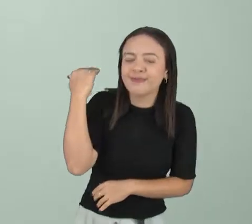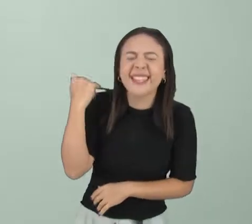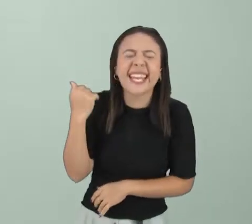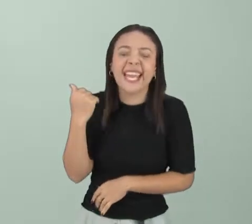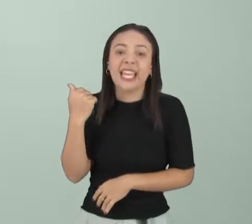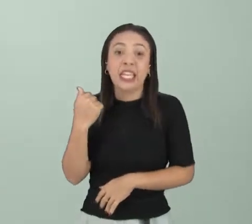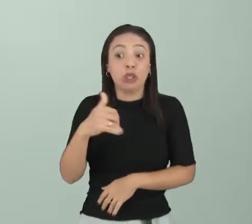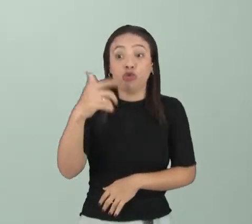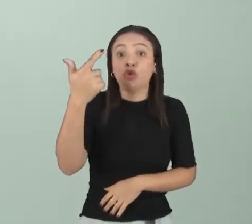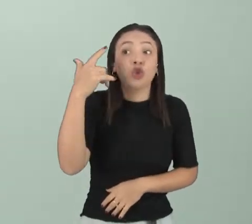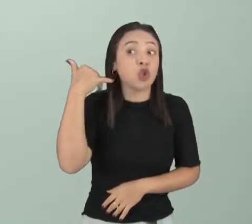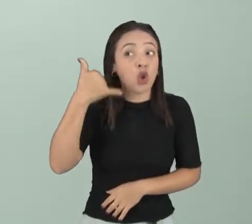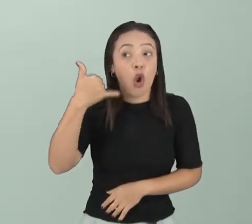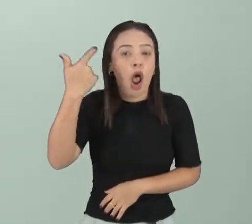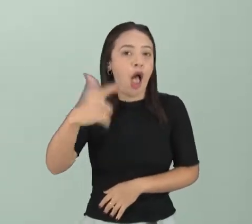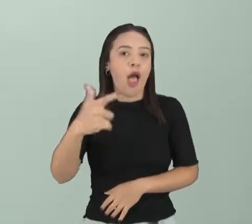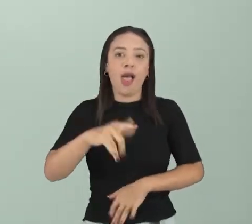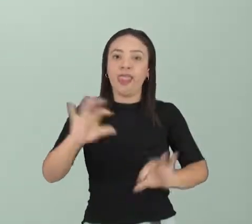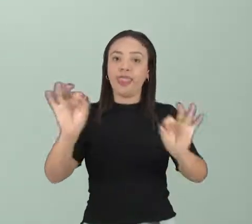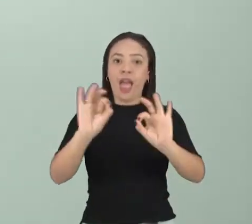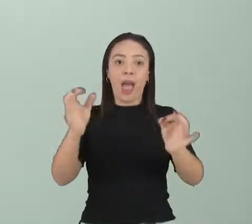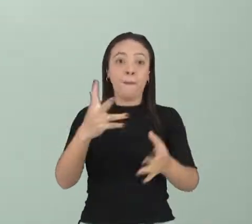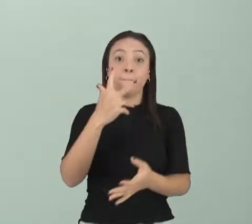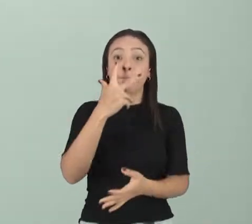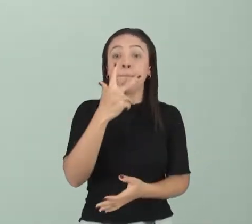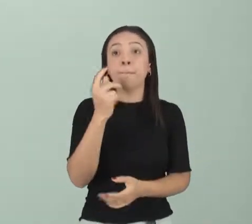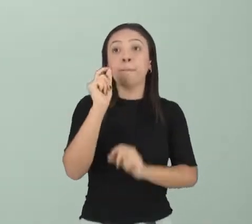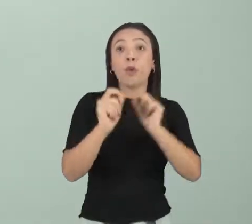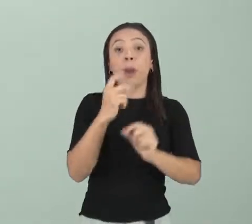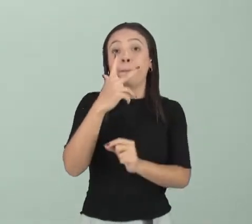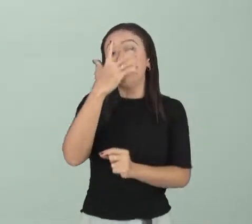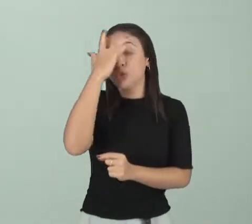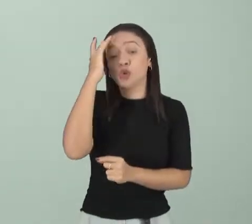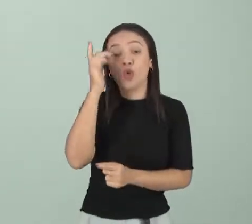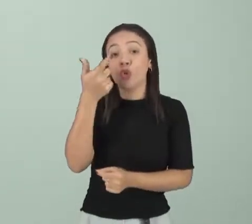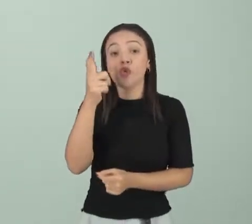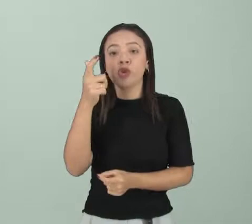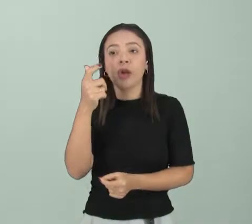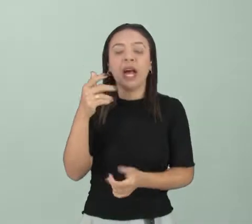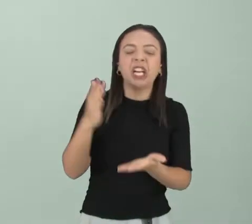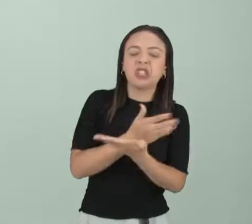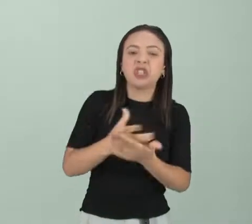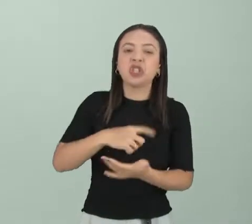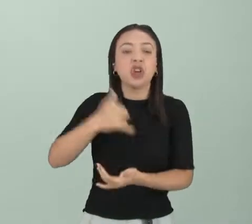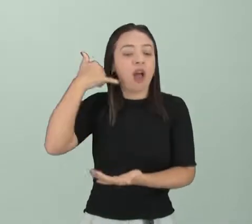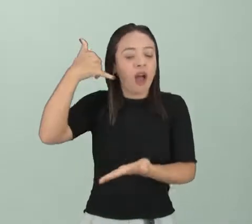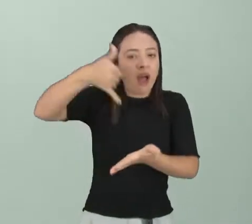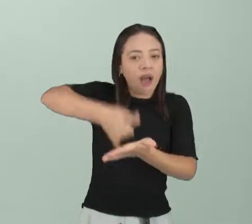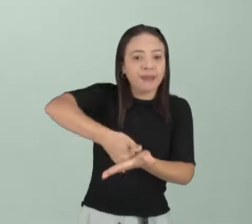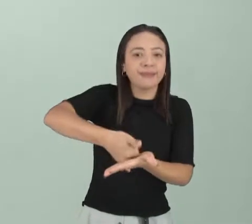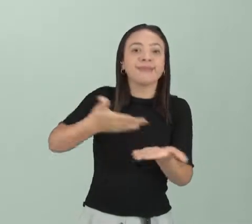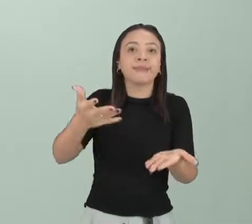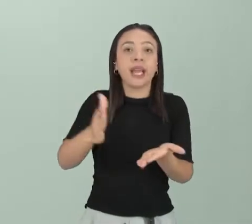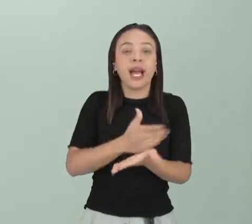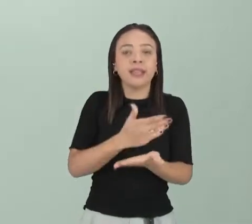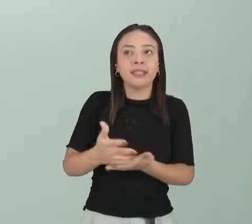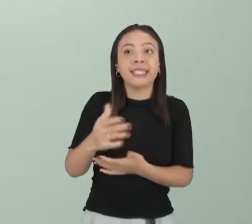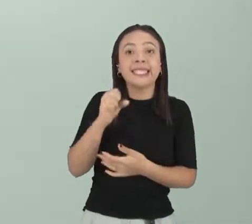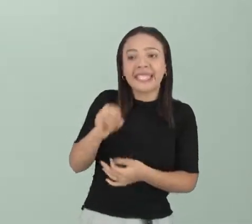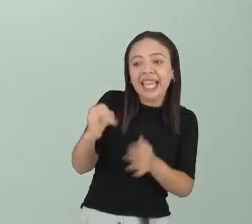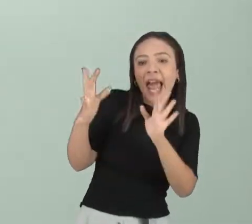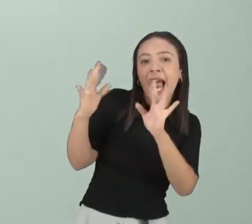não tinha celular algum poucas pessoas tinham um telefone fixo então a gente utilizava até mesmo para namorar né